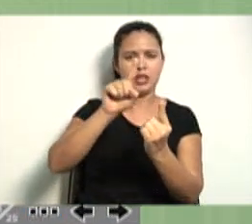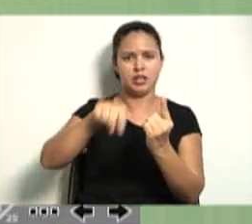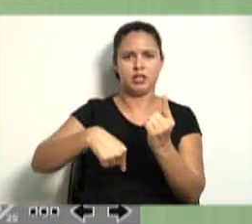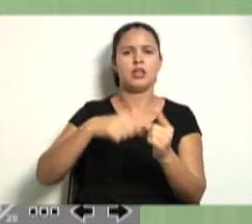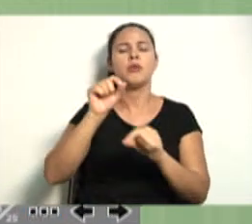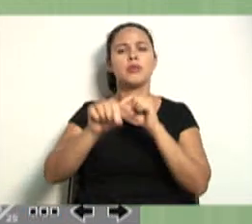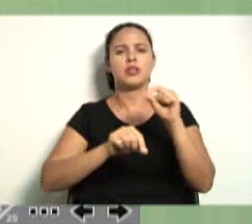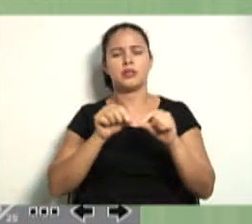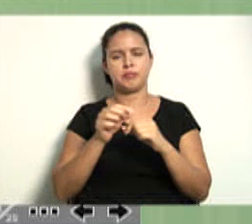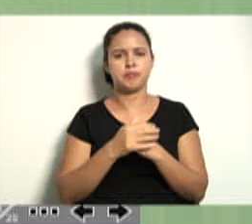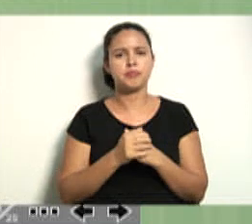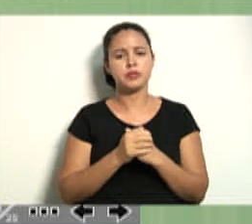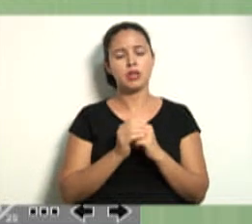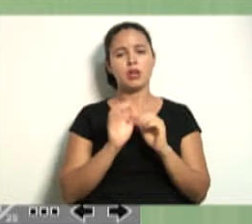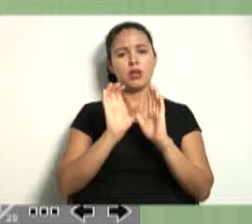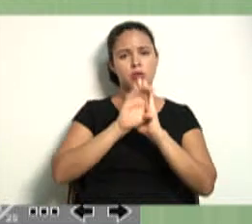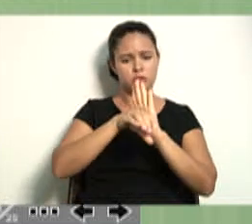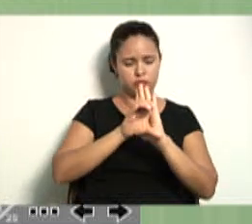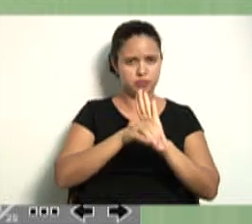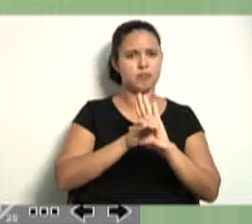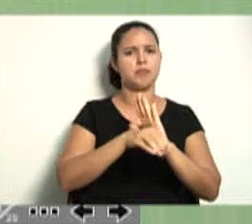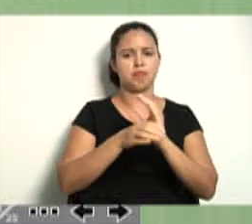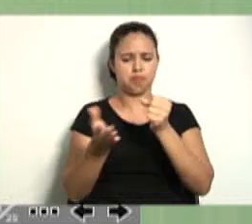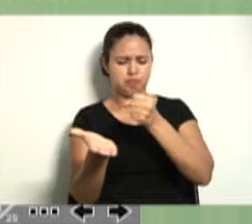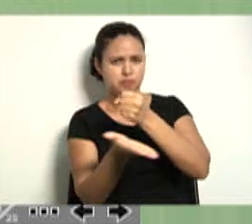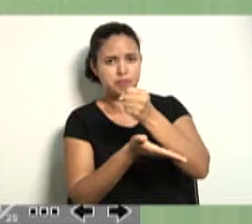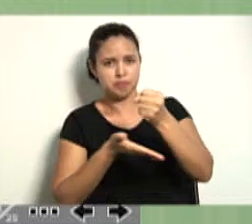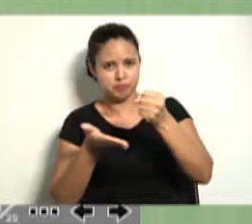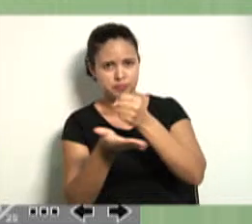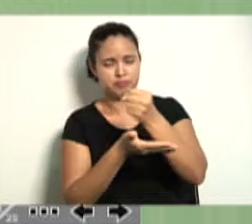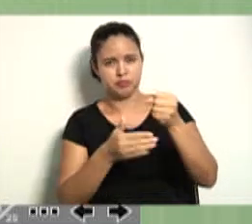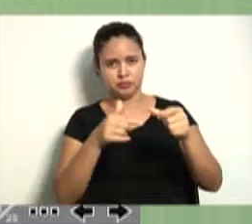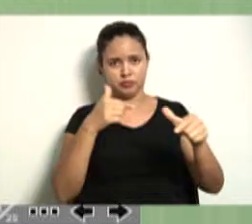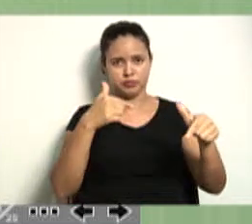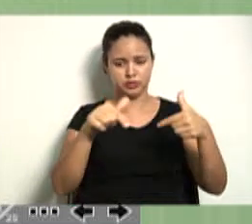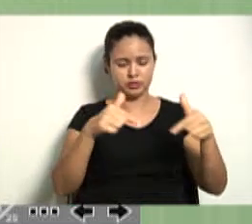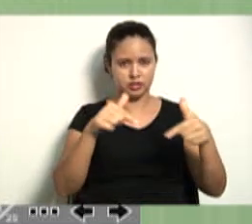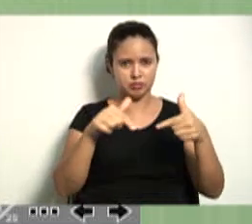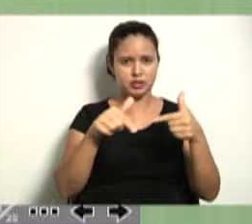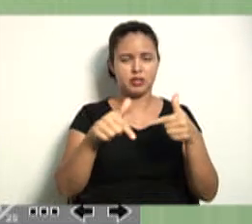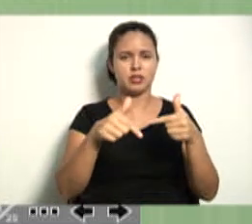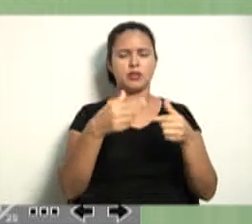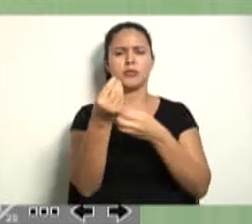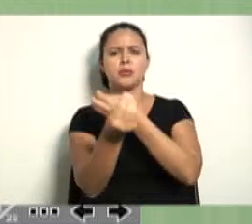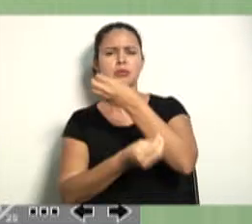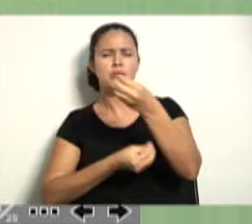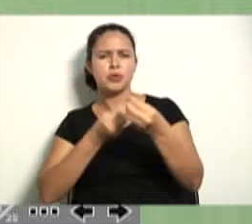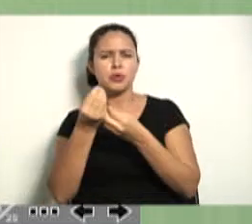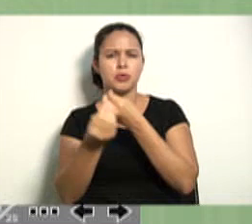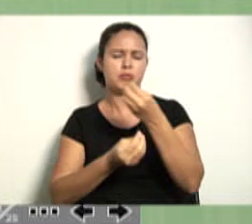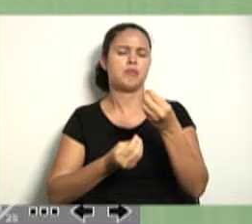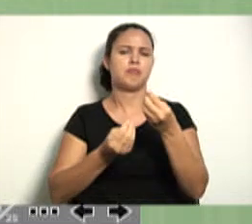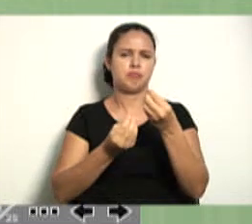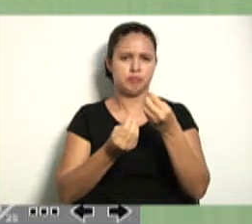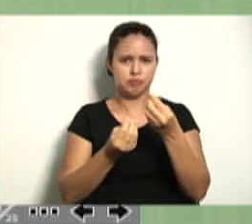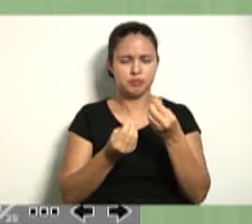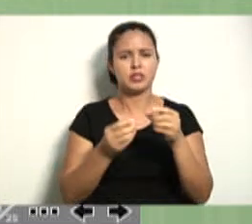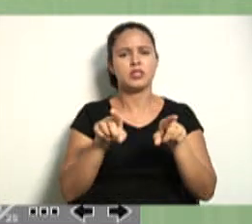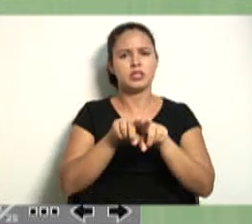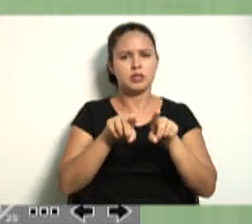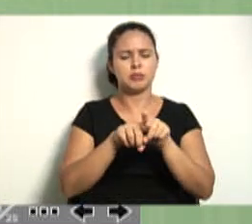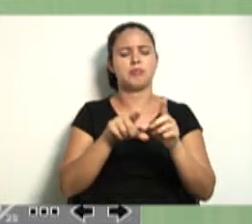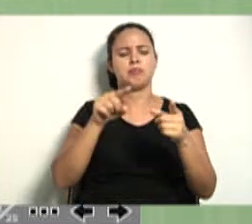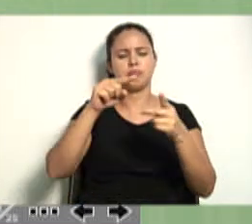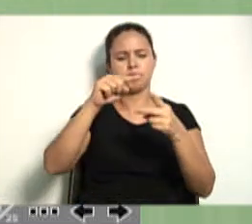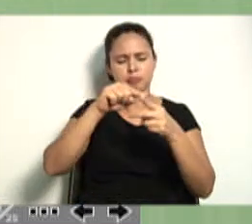hoje. Conceito clássico de trabalho, ou seja, vai trabalhar o conceito e a natureza do trabalho, algumas